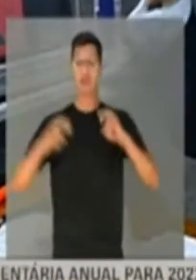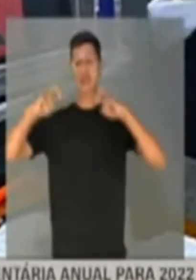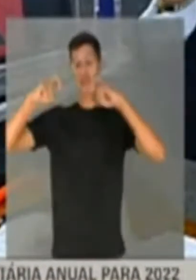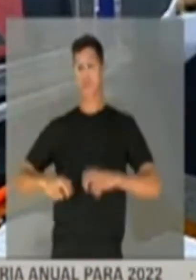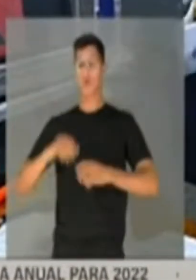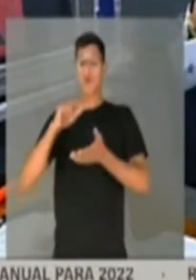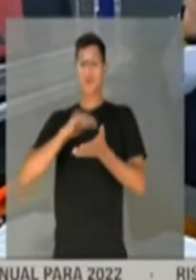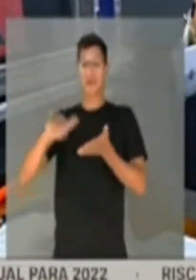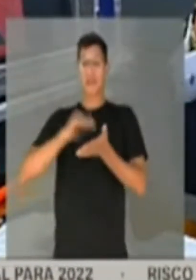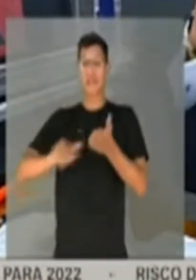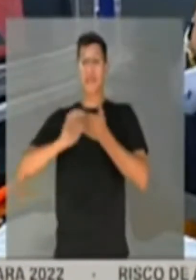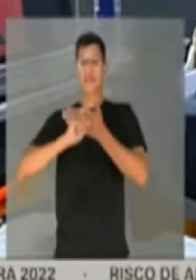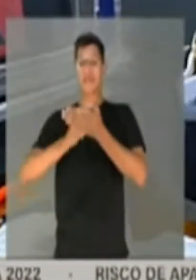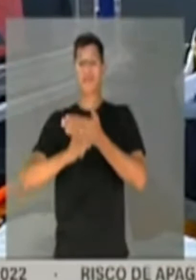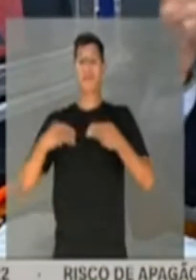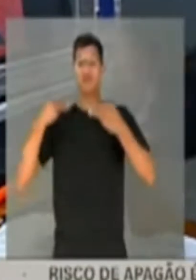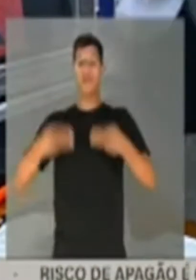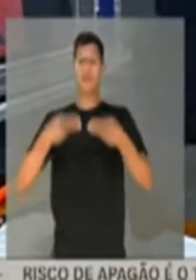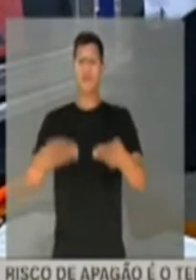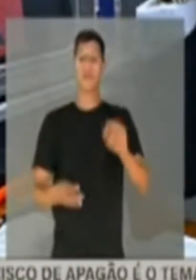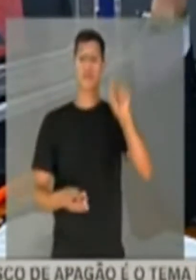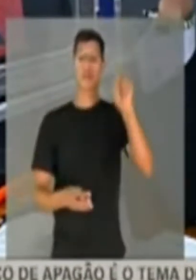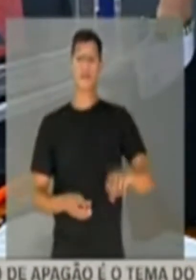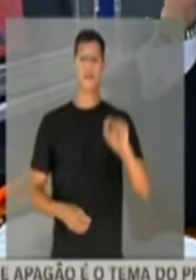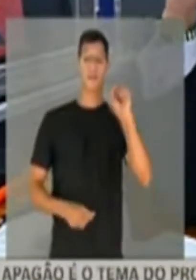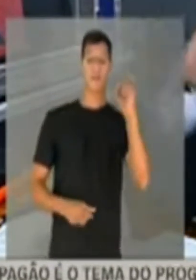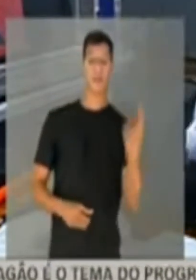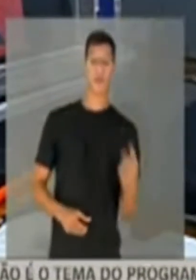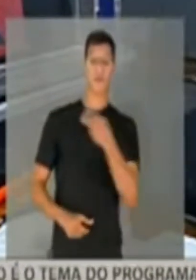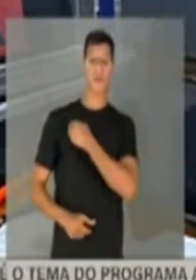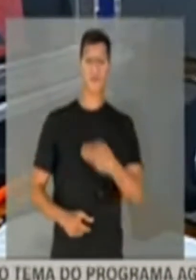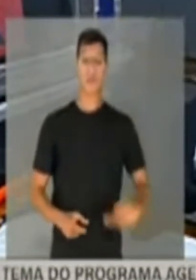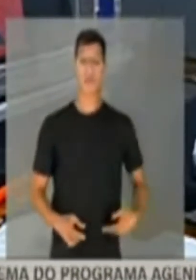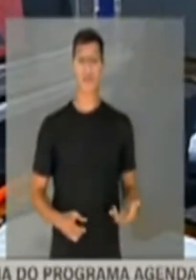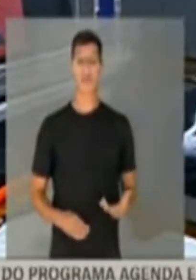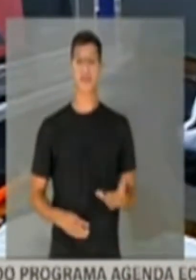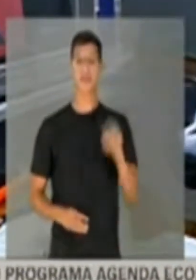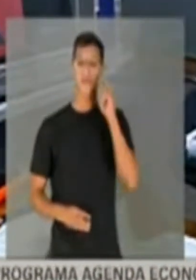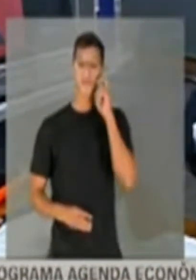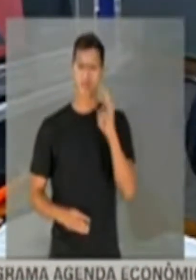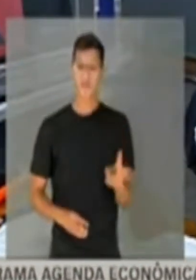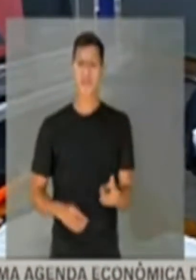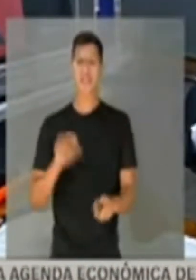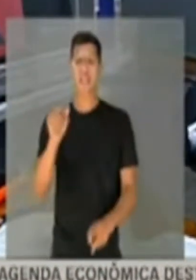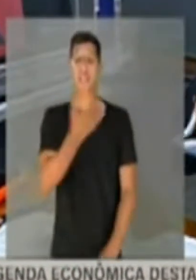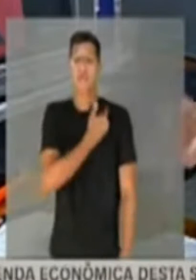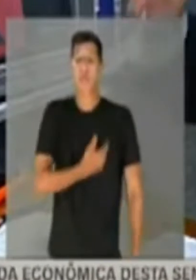com o secretário executivo do Ministério, que é o vice-ministro. Veja